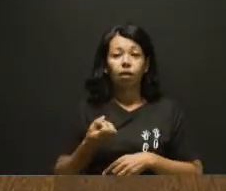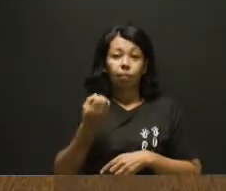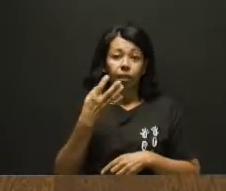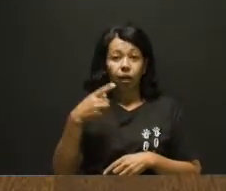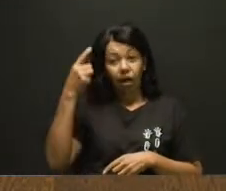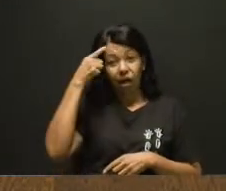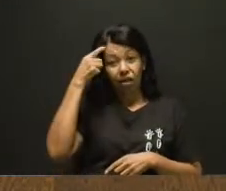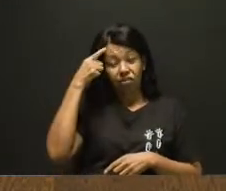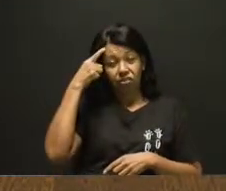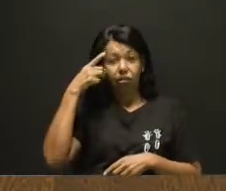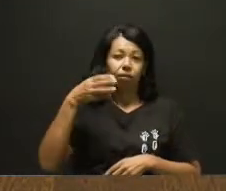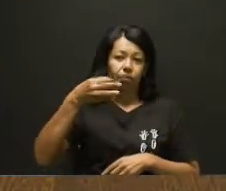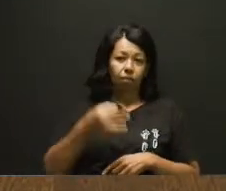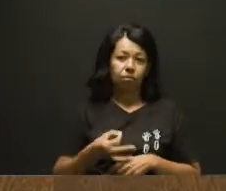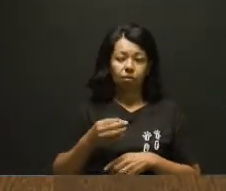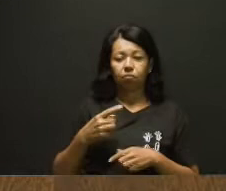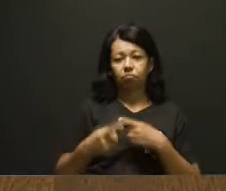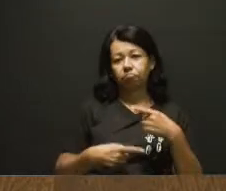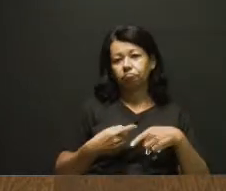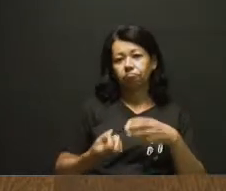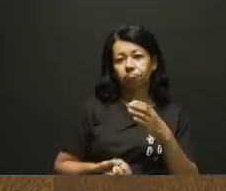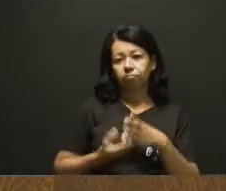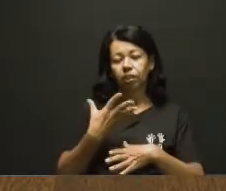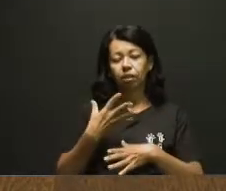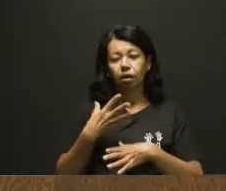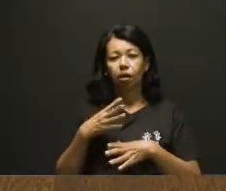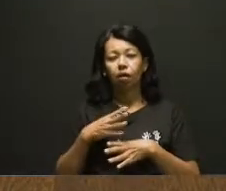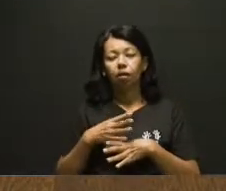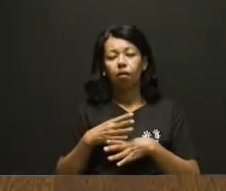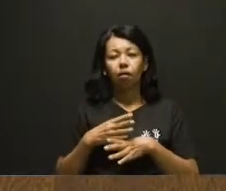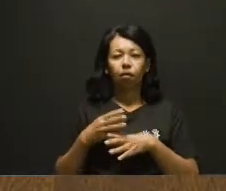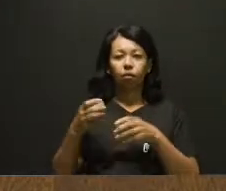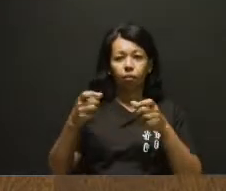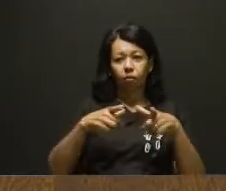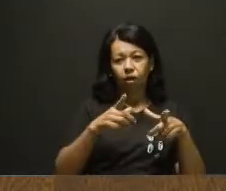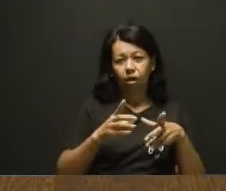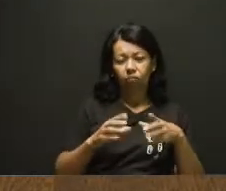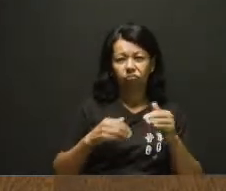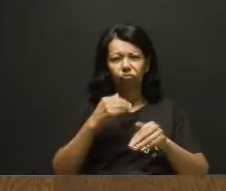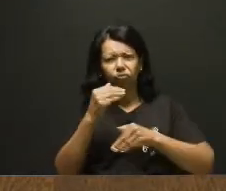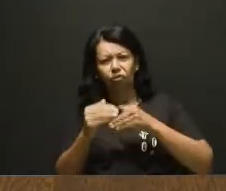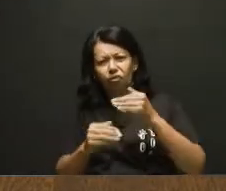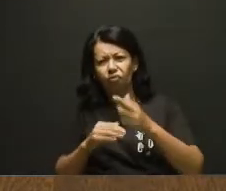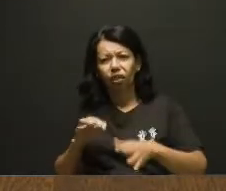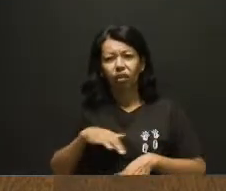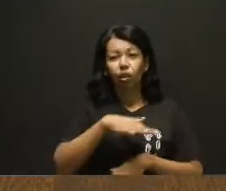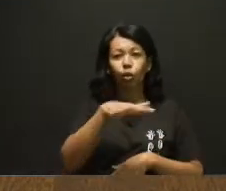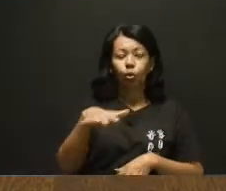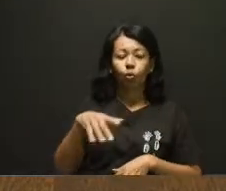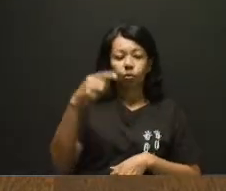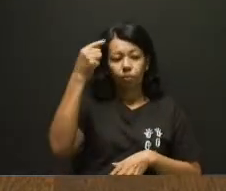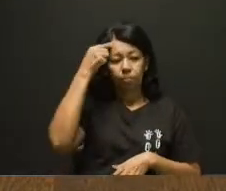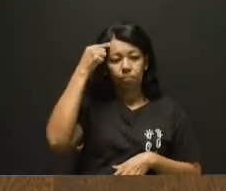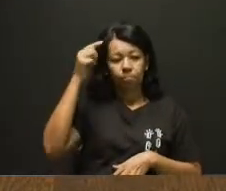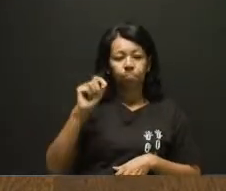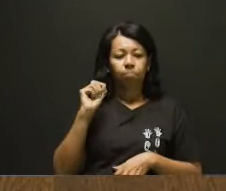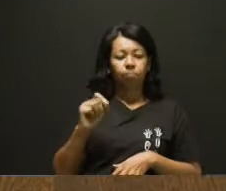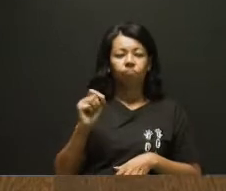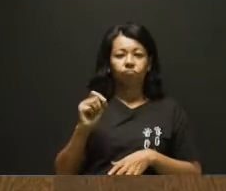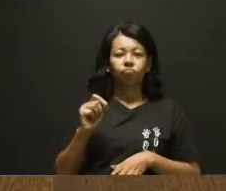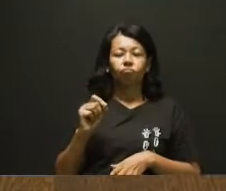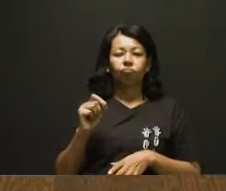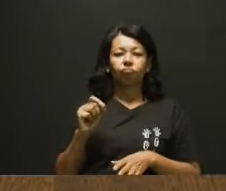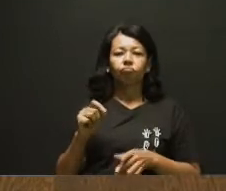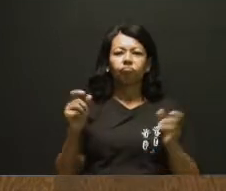certo por isso que criamos e diretoria envolver todos efetivamente vai dar um passo largo